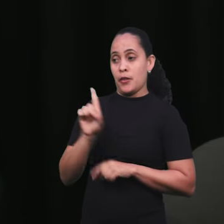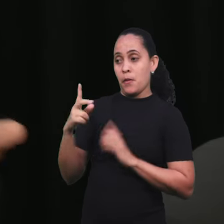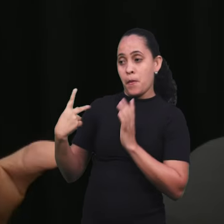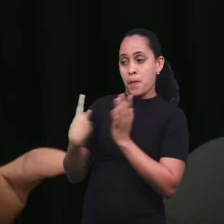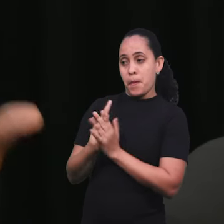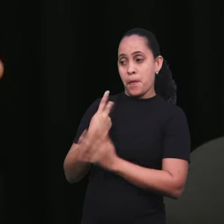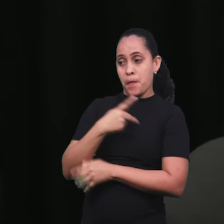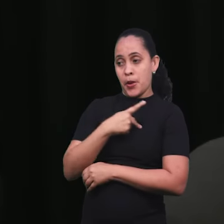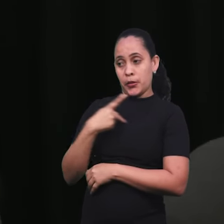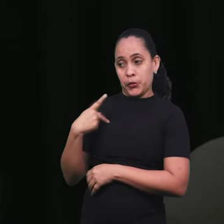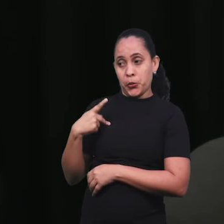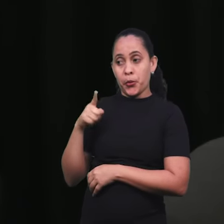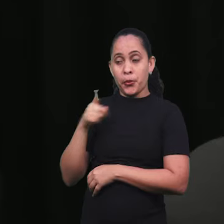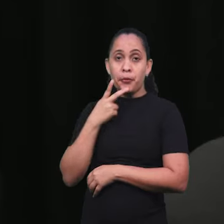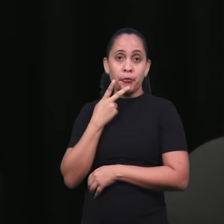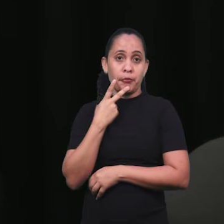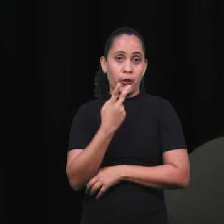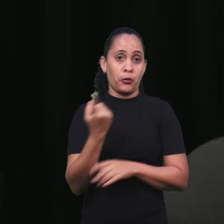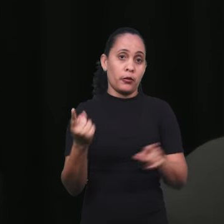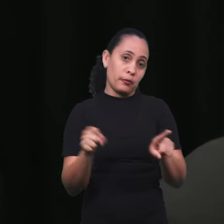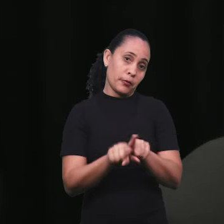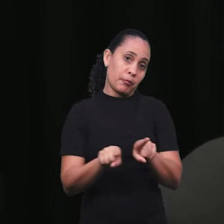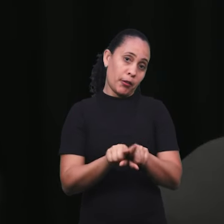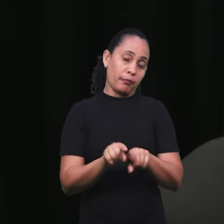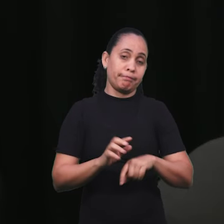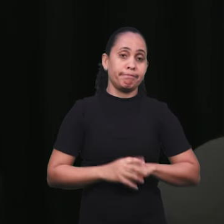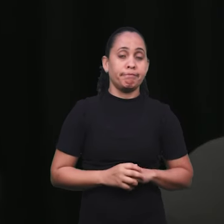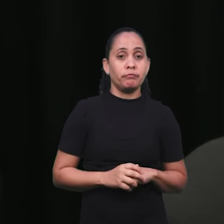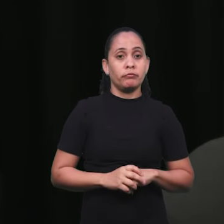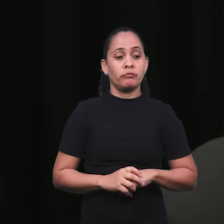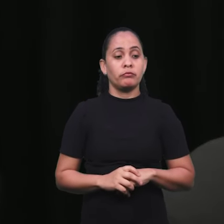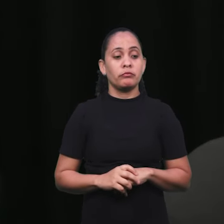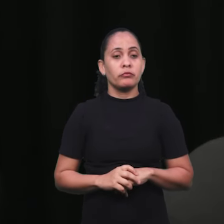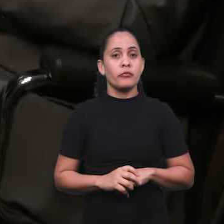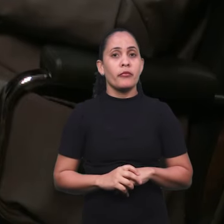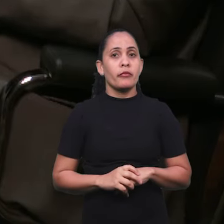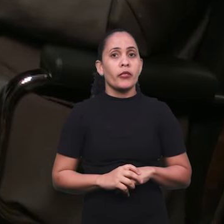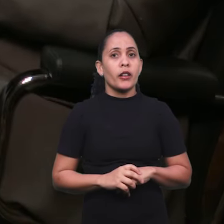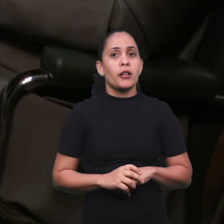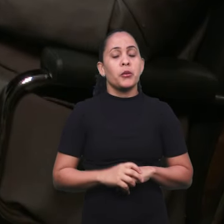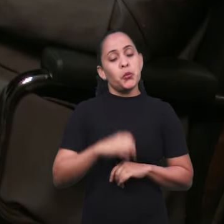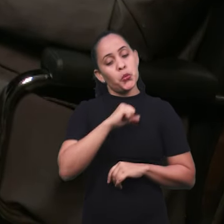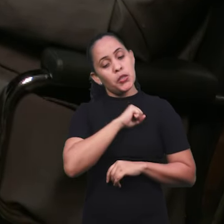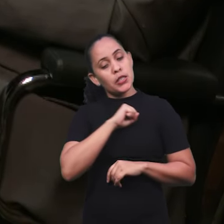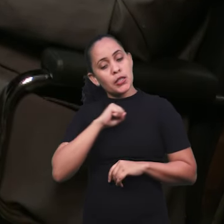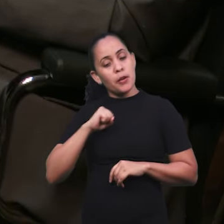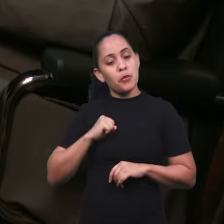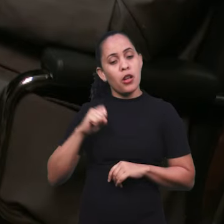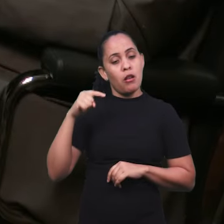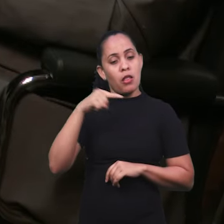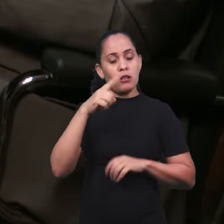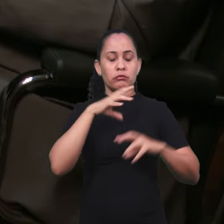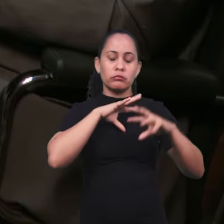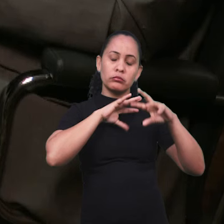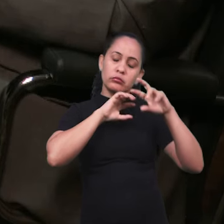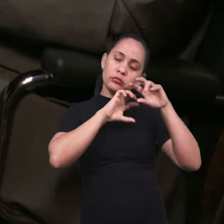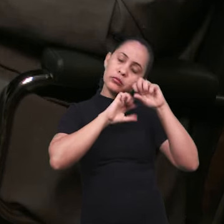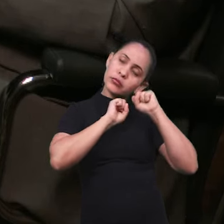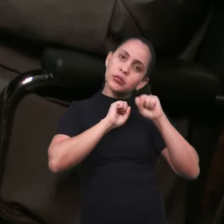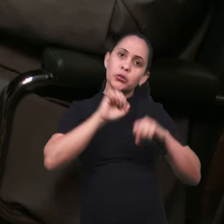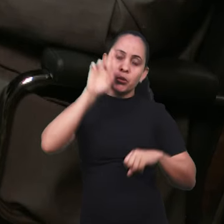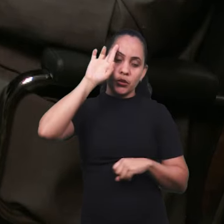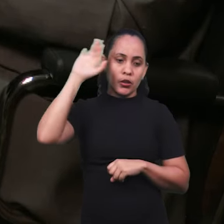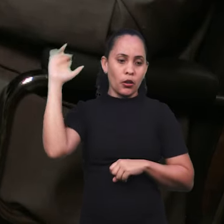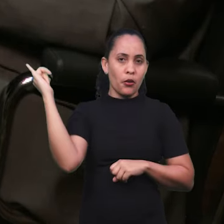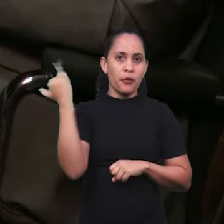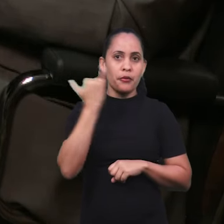quando esse fato que o Wallace citou, o Josias, quando Samuel estava dormindo,